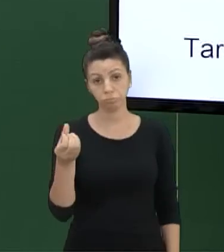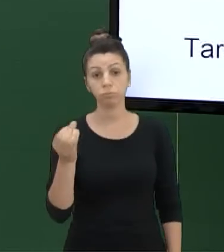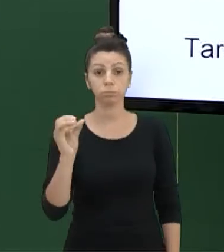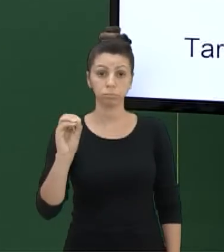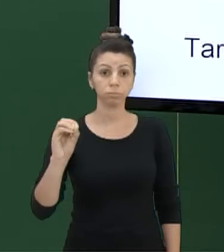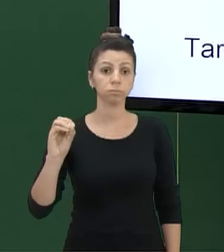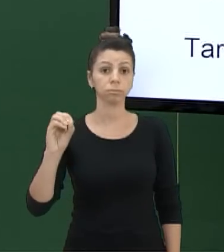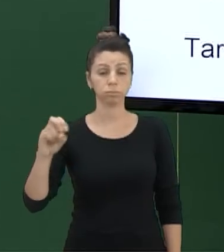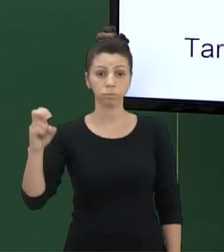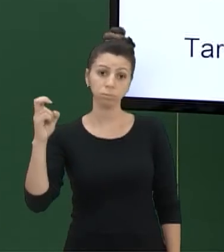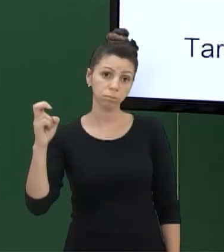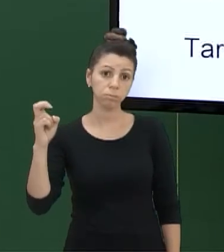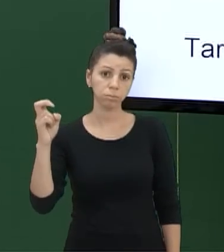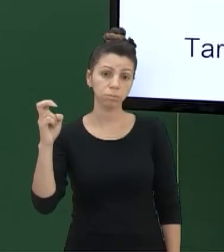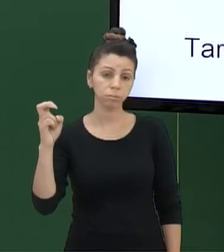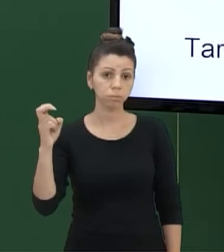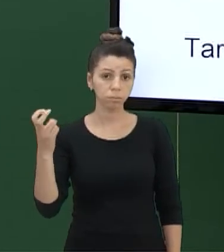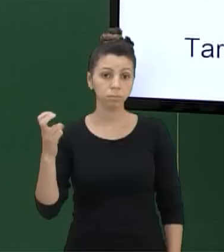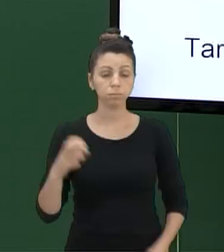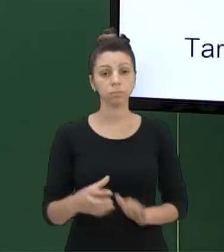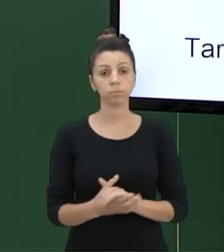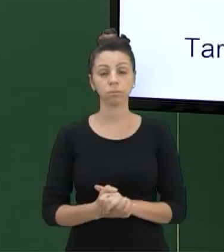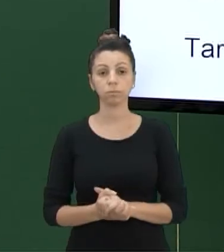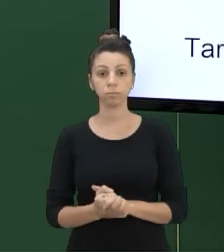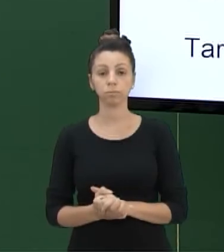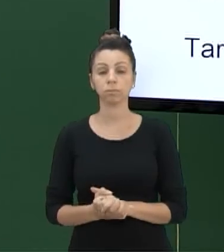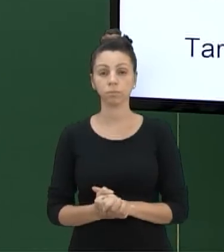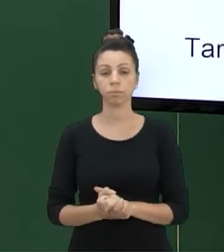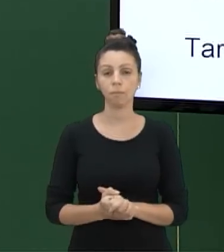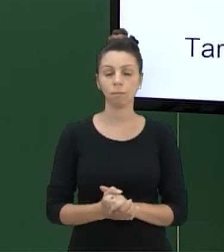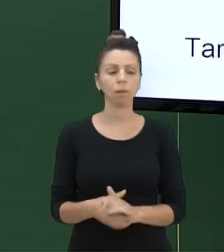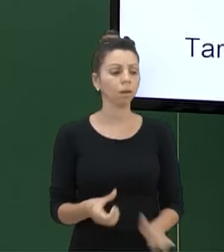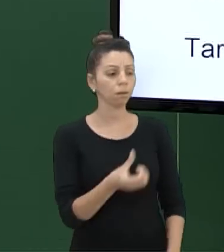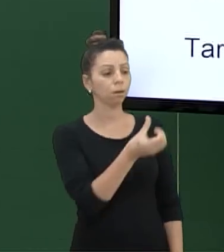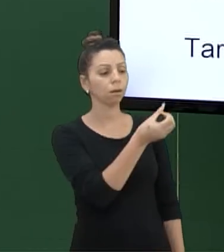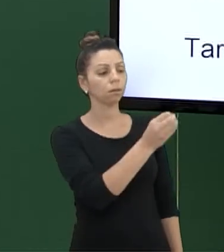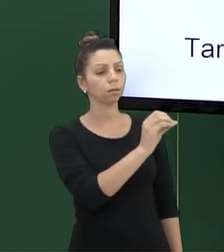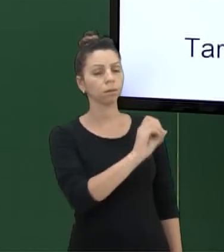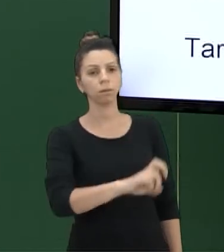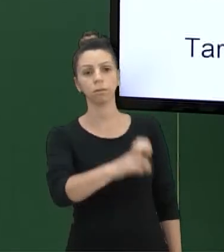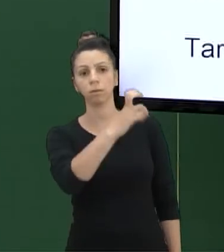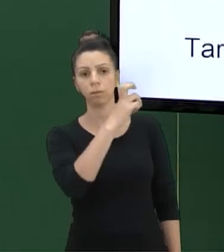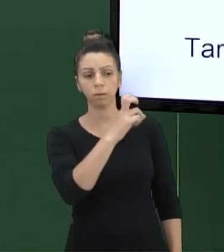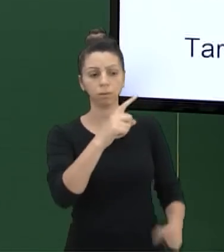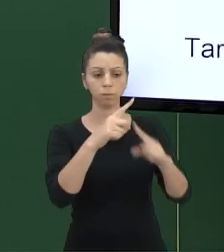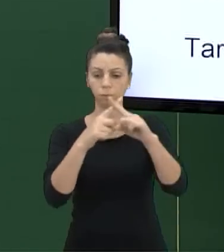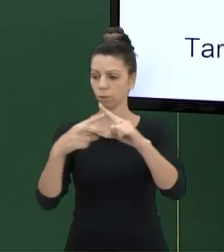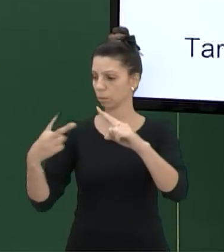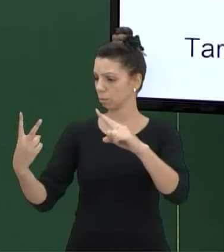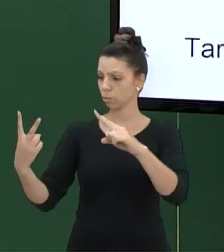605. Não tem problema, não tem erro. Quando a gente vai calcular 605 vezes 2,